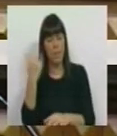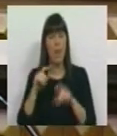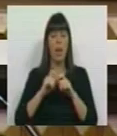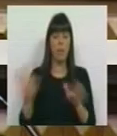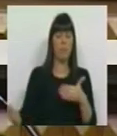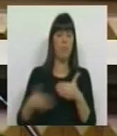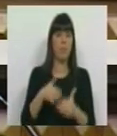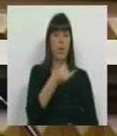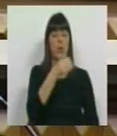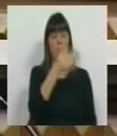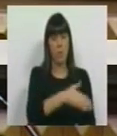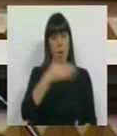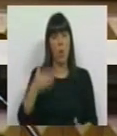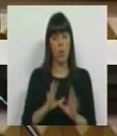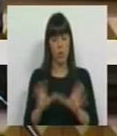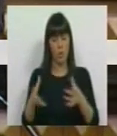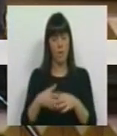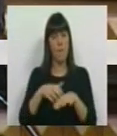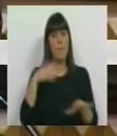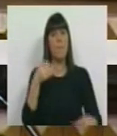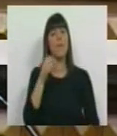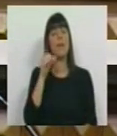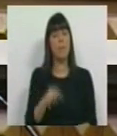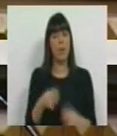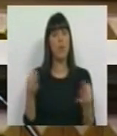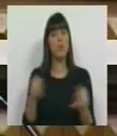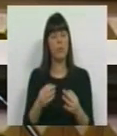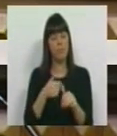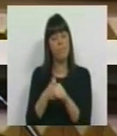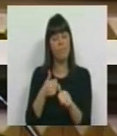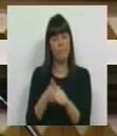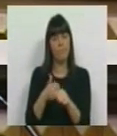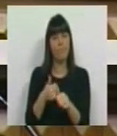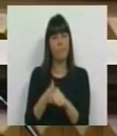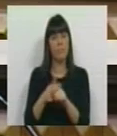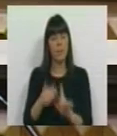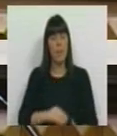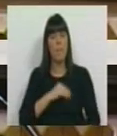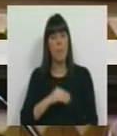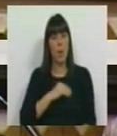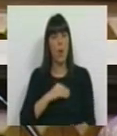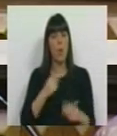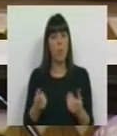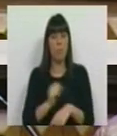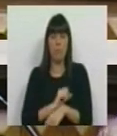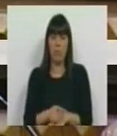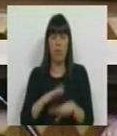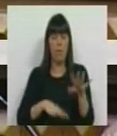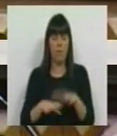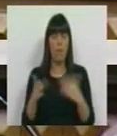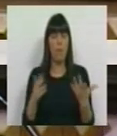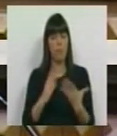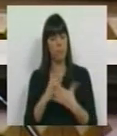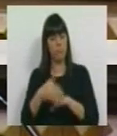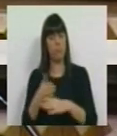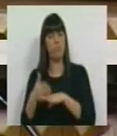leste foi encerrada em 2011. O Grupo Parlamentar do PCP tem acompanhado esta preocupação e desde logo tem feito a